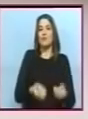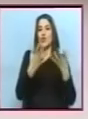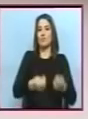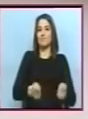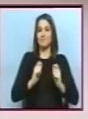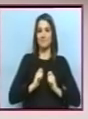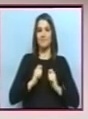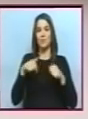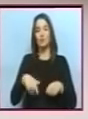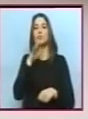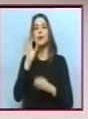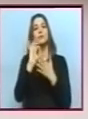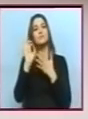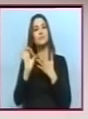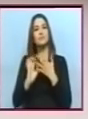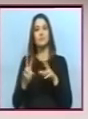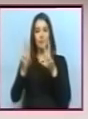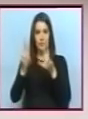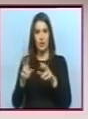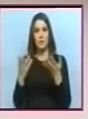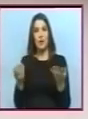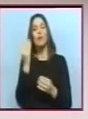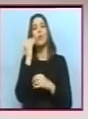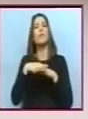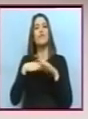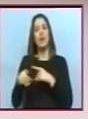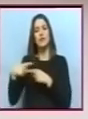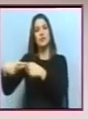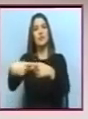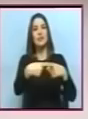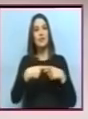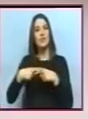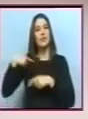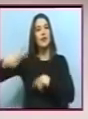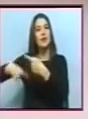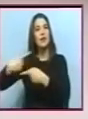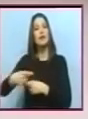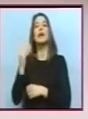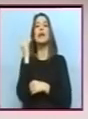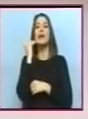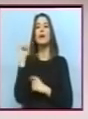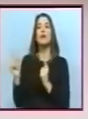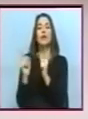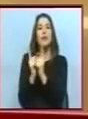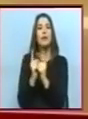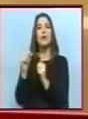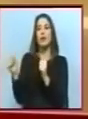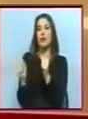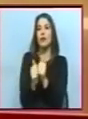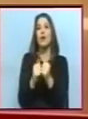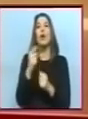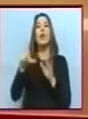explicar alguns pormenores sobre este assunto, como se fazem as partilhas, a quem recorrer e a que obriga a lei. O painel